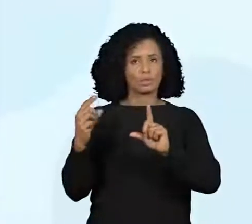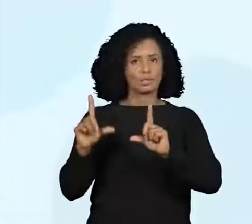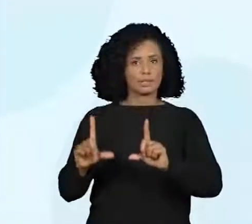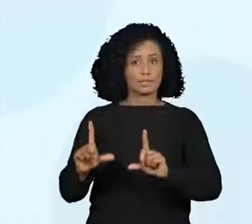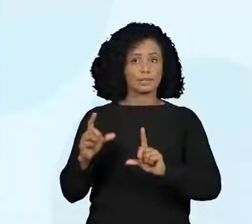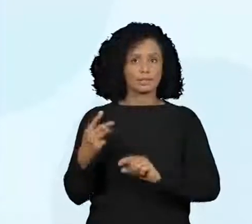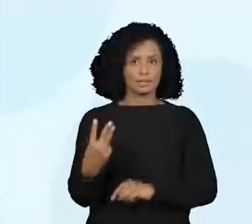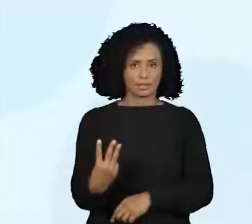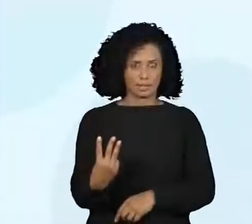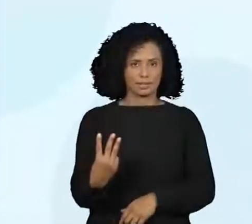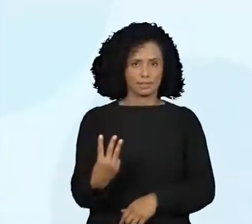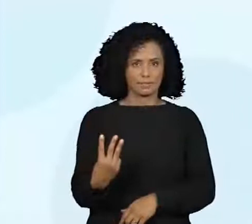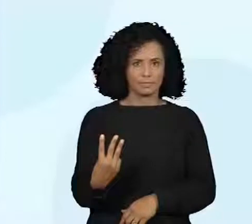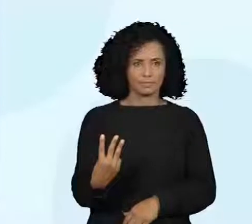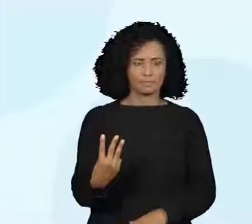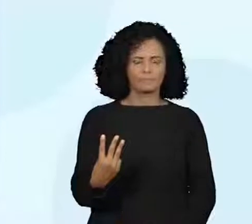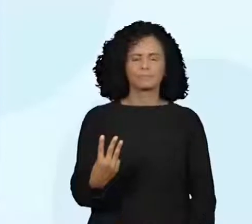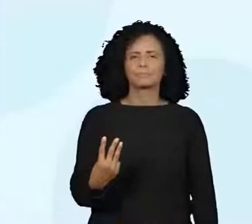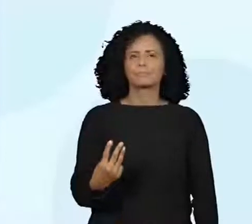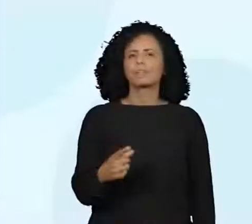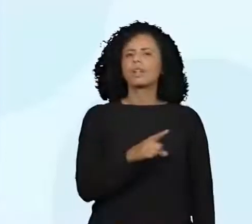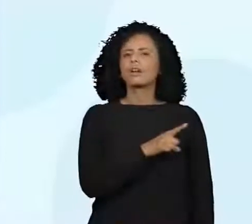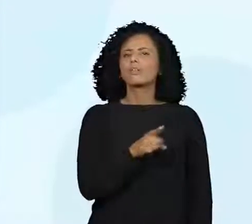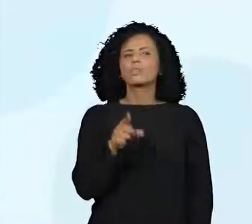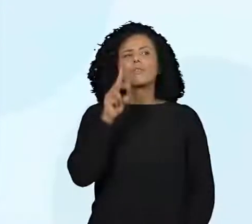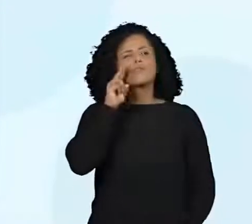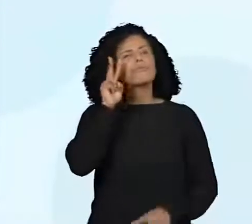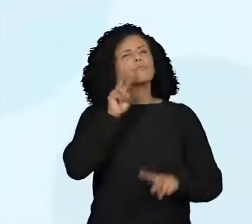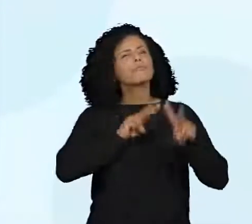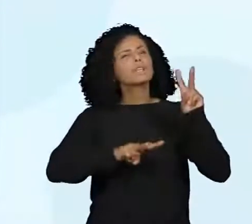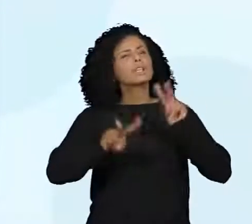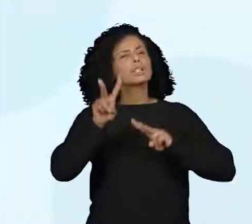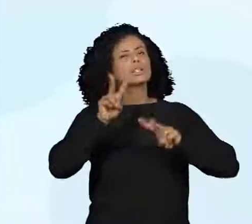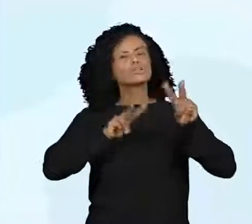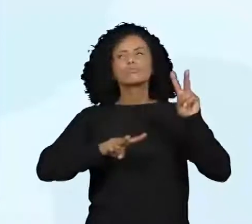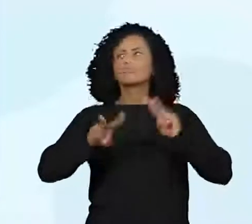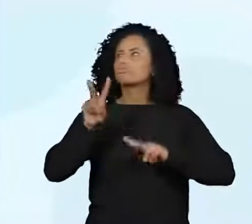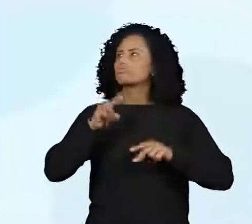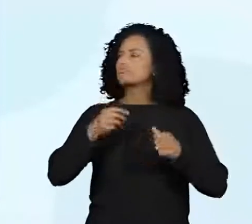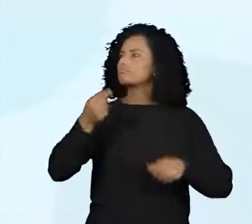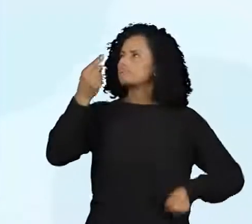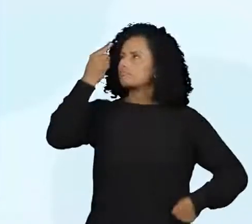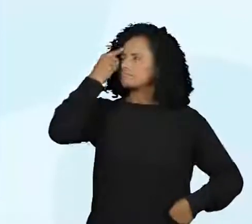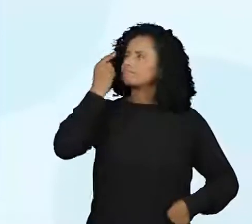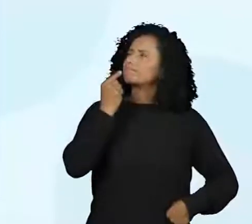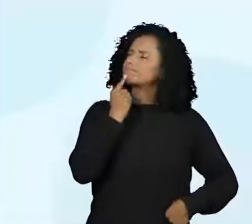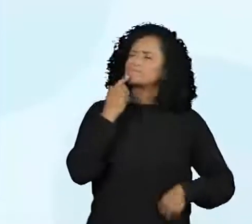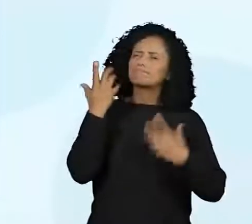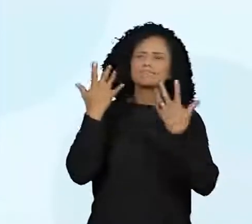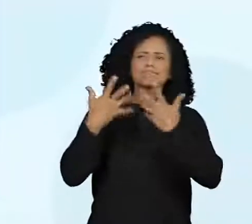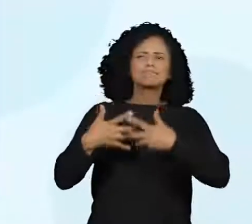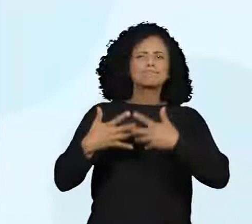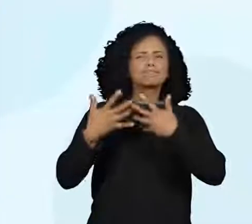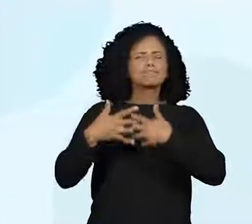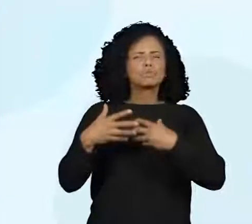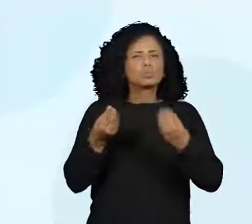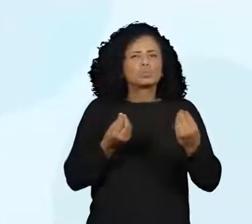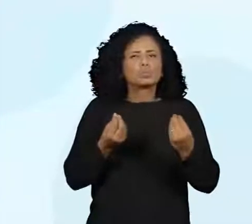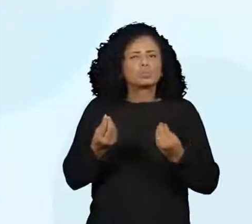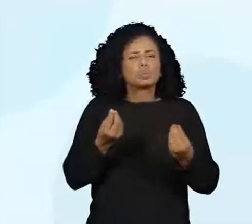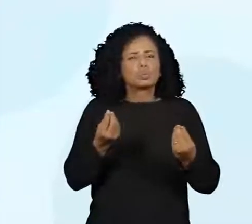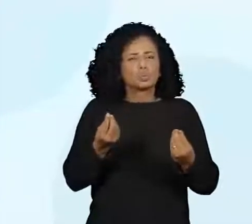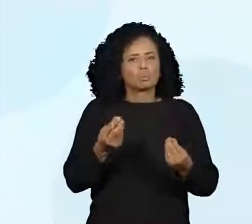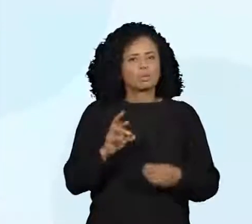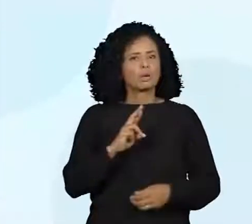e uma outra imagem aqui, a 4ª imagem. Só de eu olhar essas imagens, pessoal.